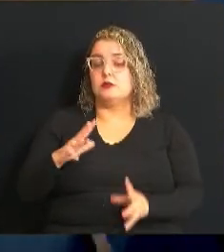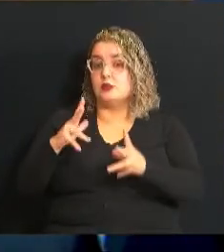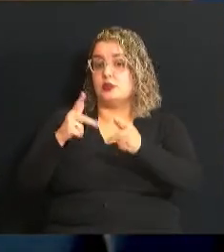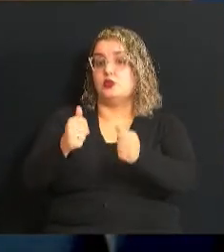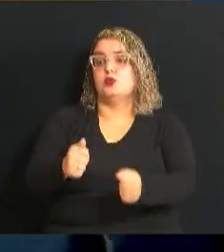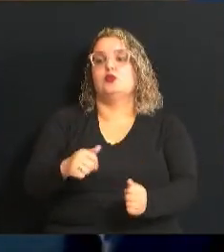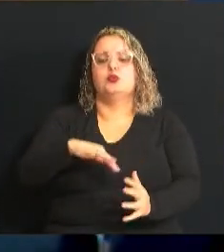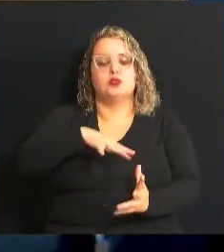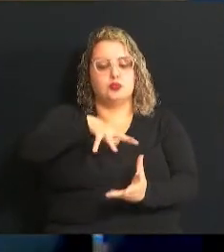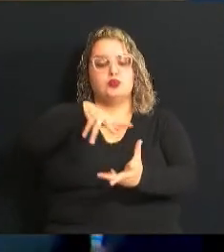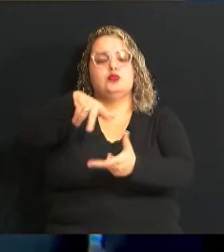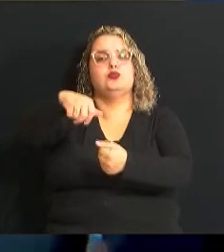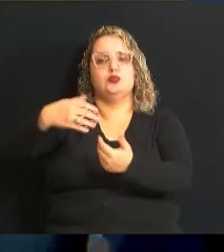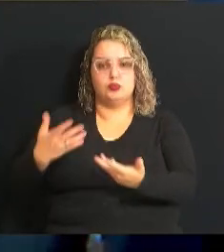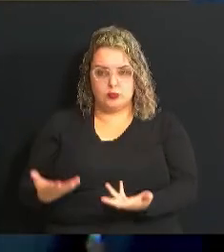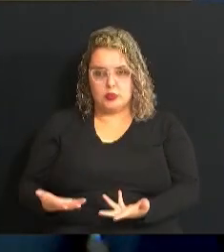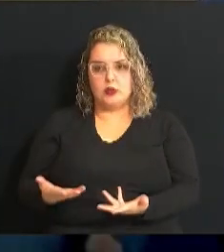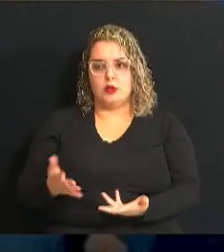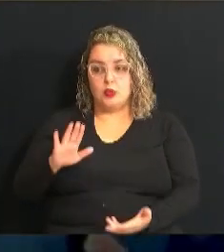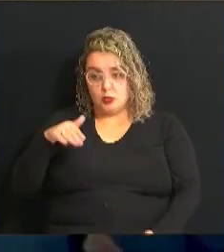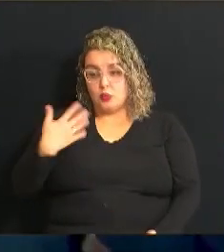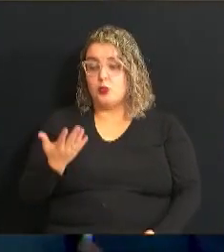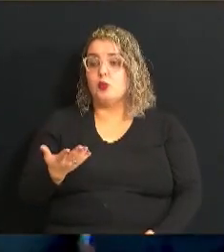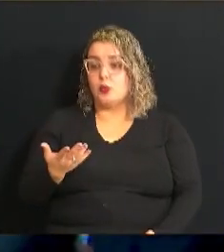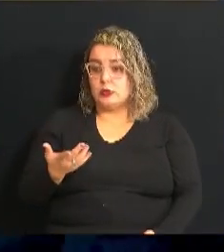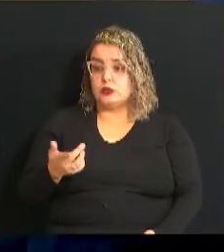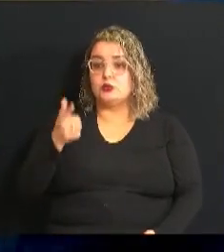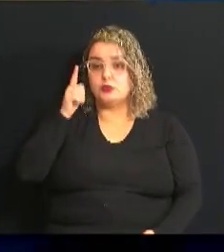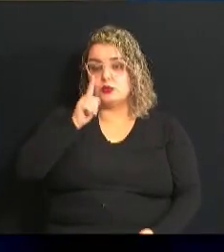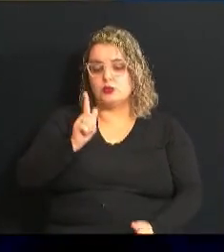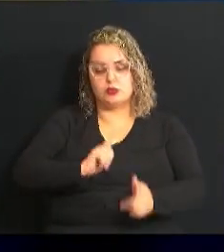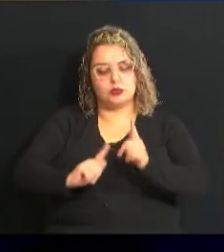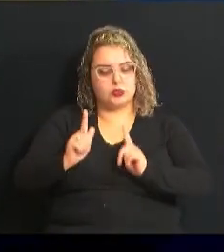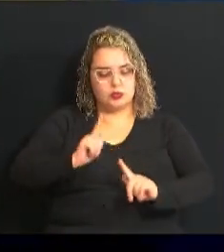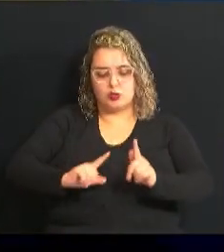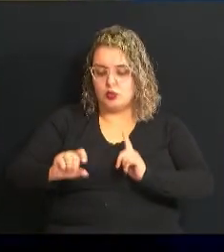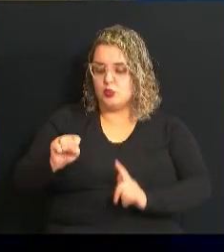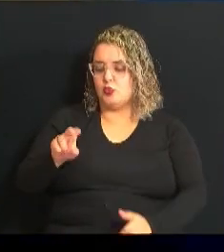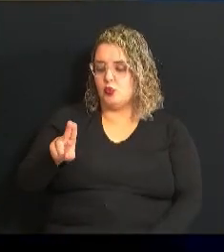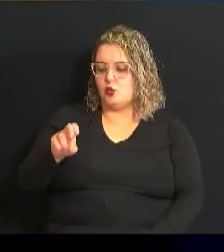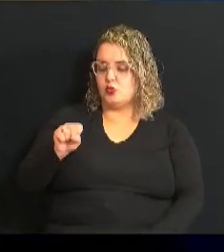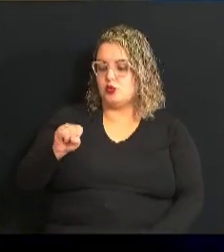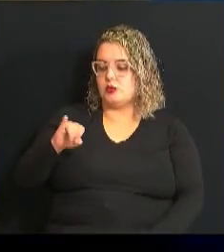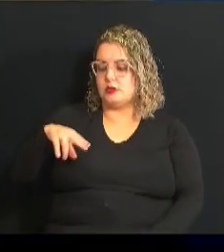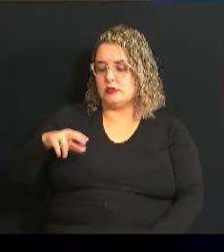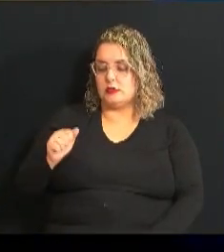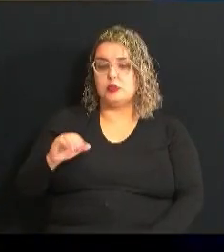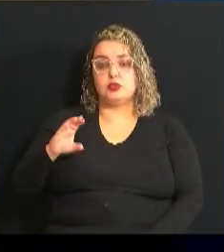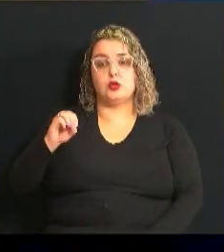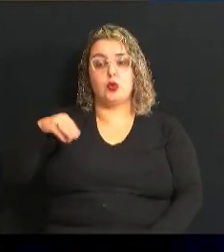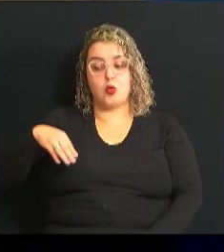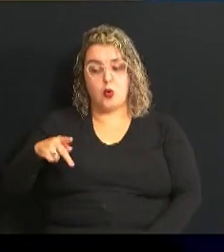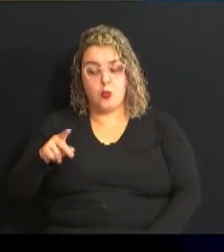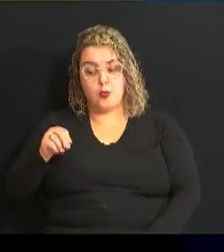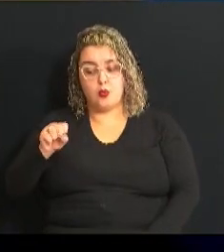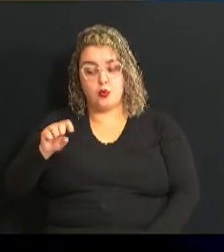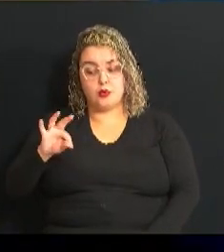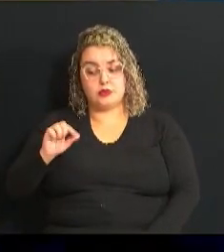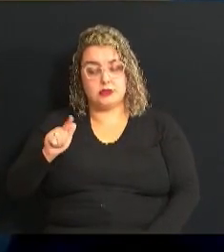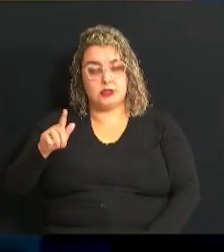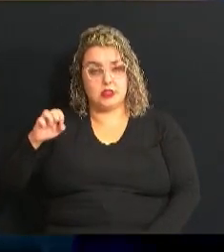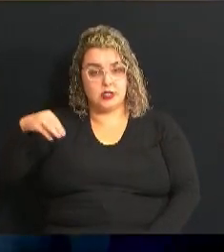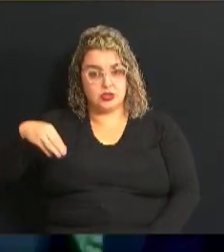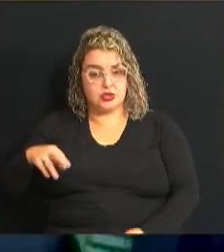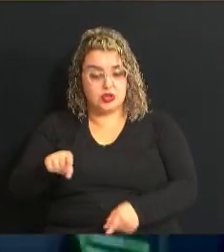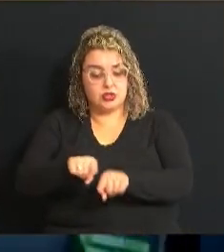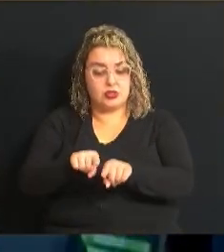partir do momento que você consegue gerenciar uma usina de compostagem, de reciclagem, você